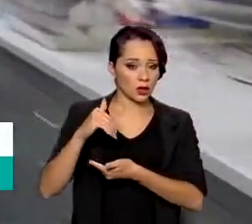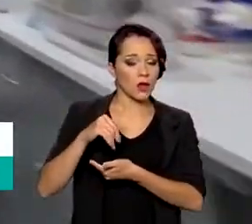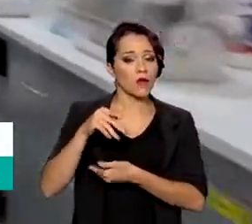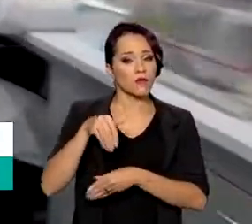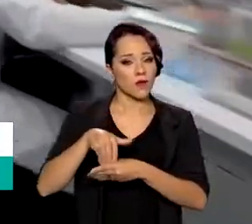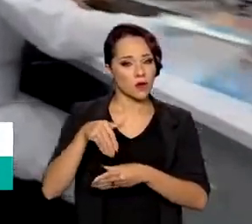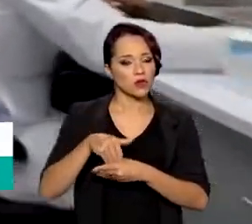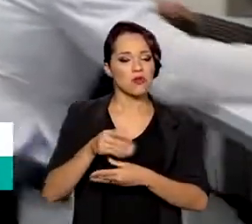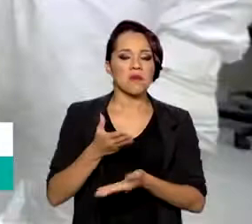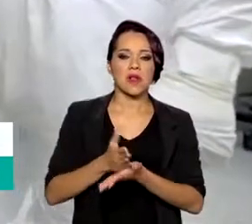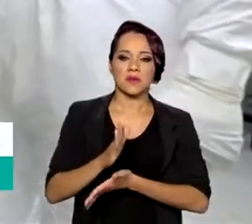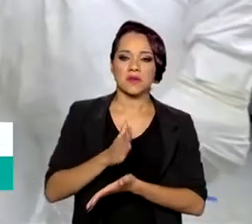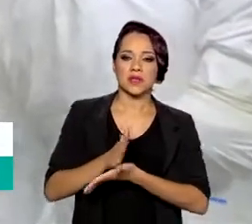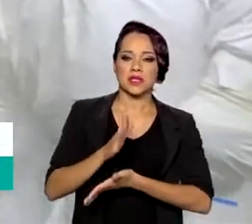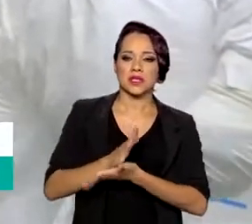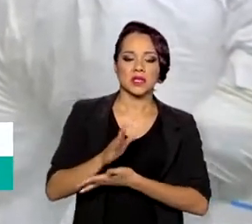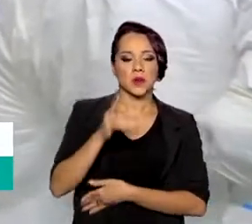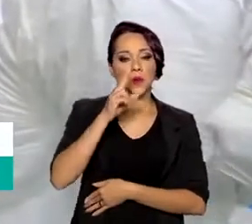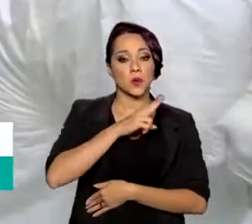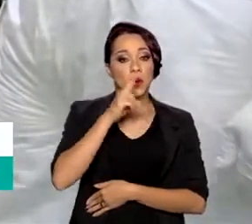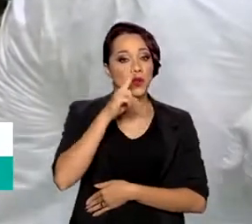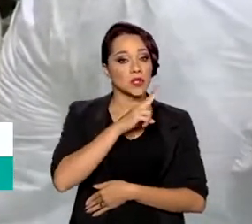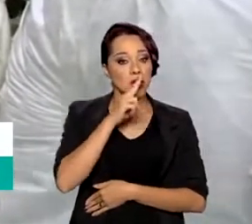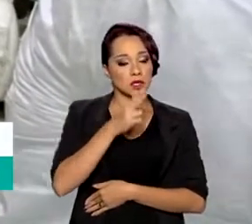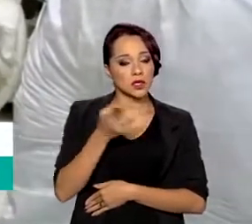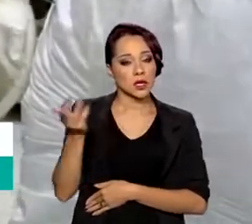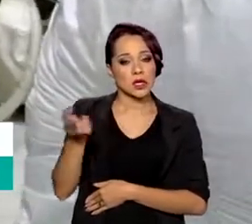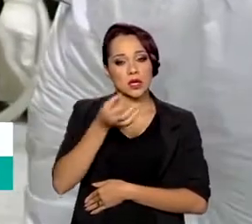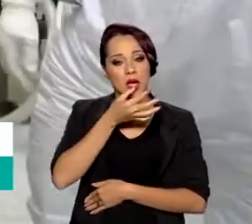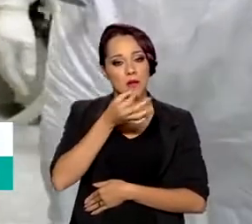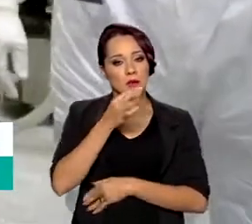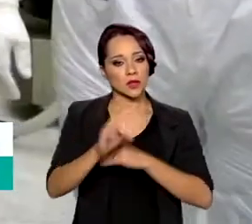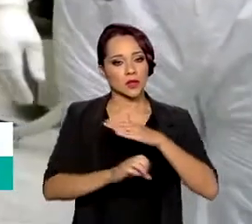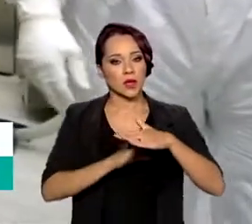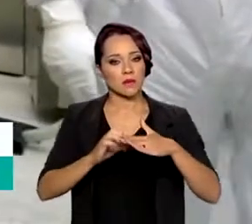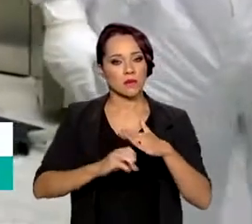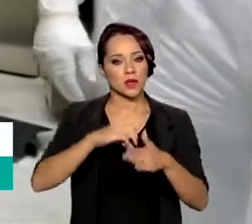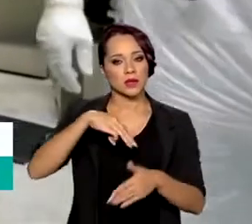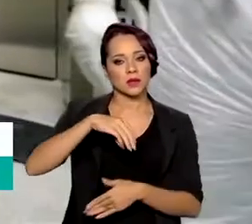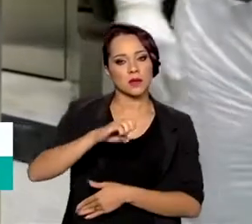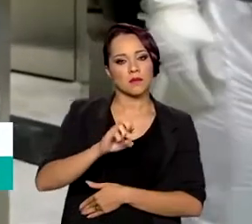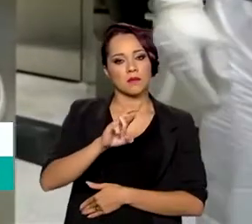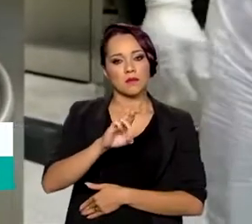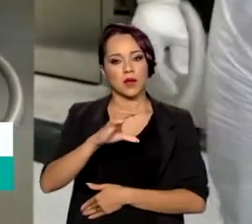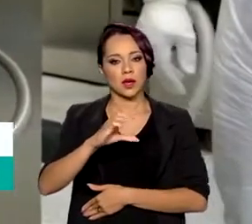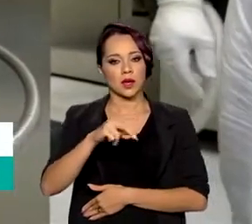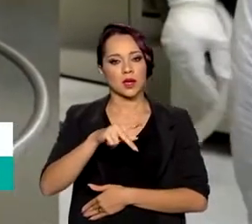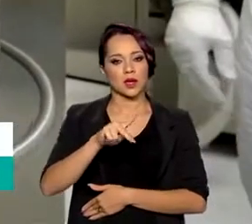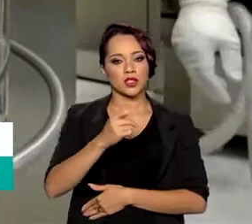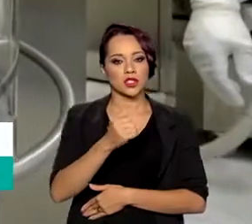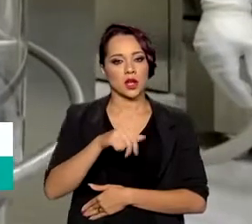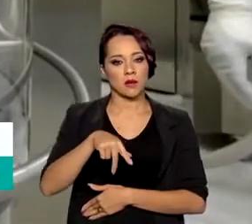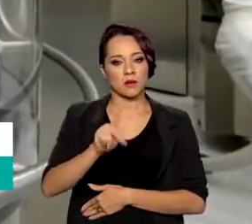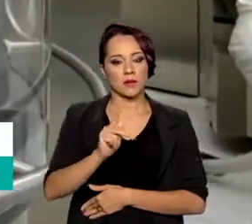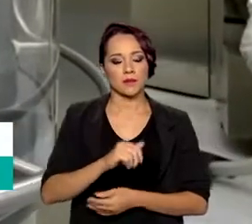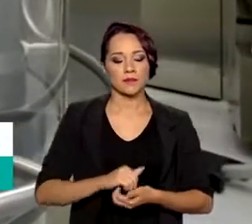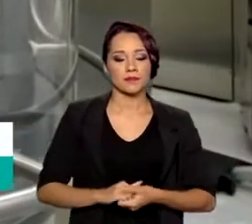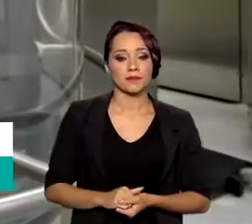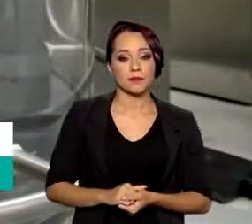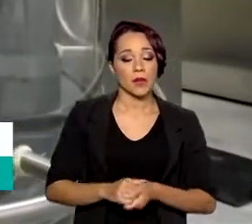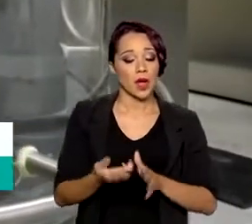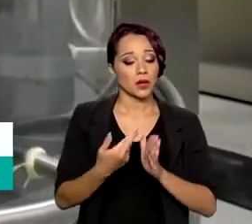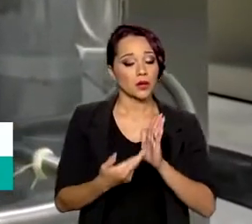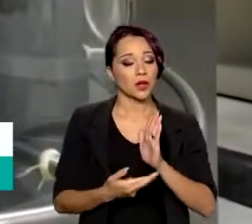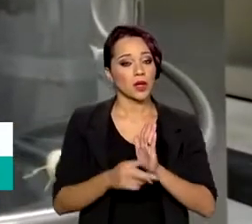votou pela autorização emergencial da droga da empresa Merck Sharp. Esta relatoria conclui que